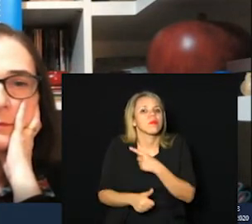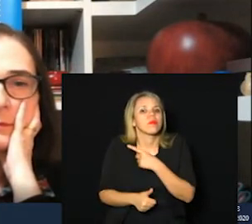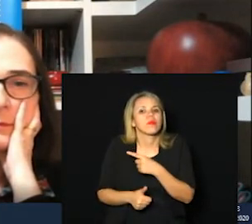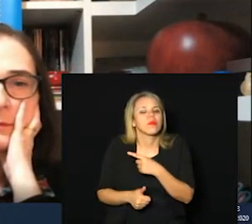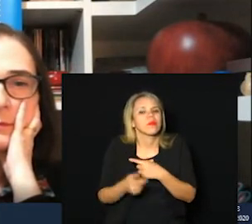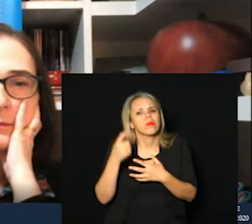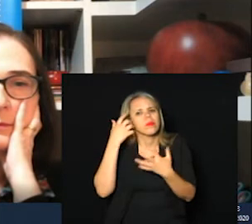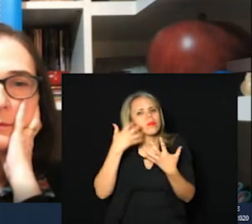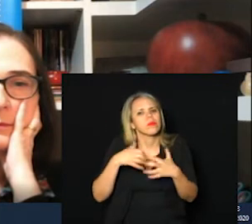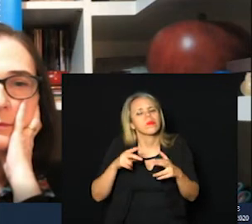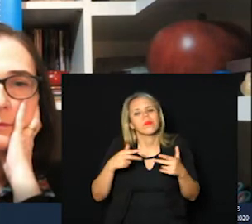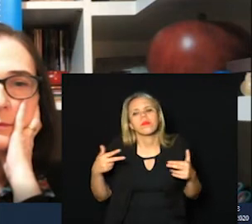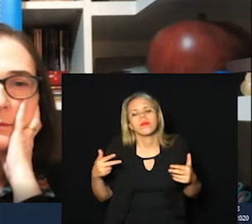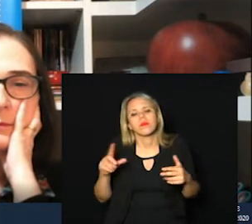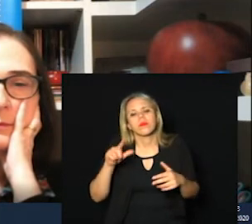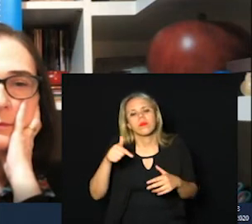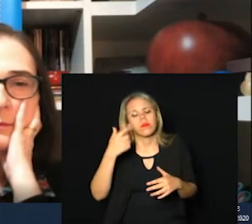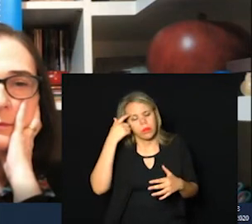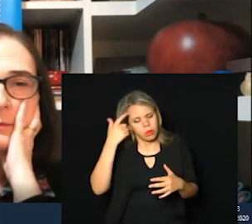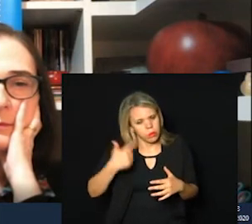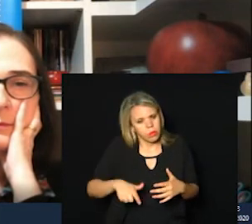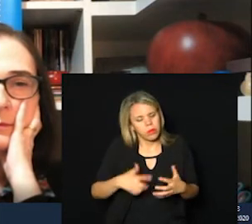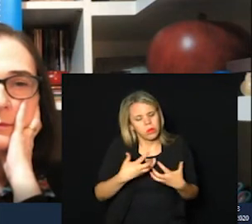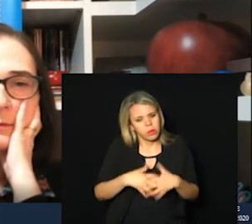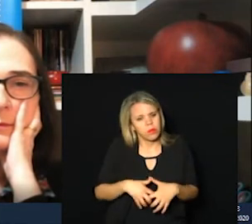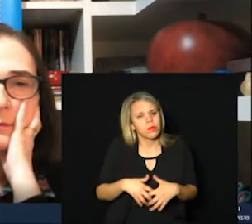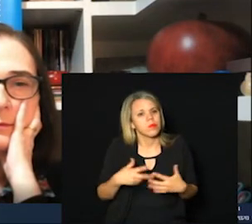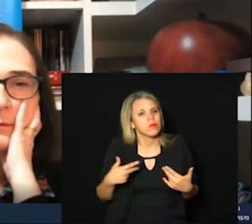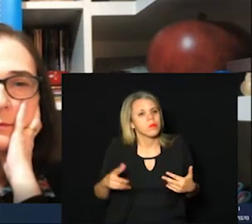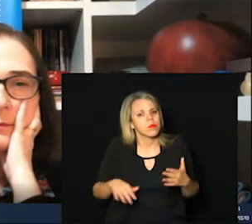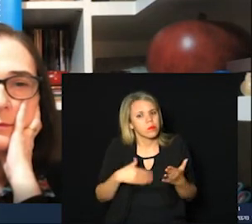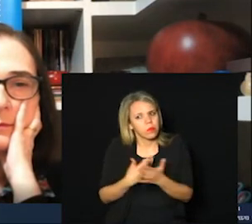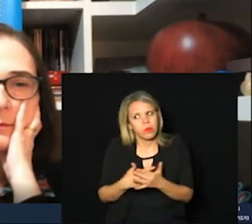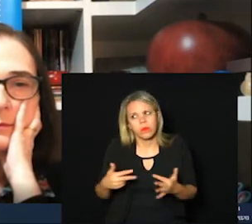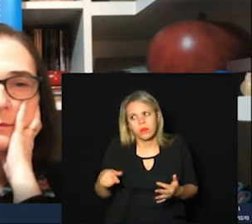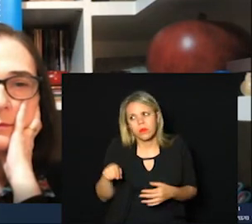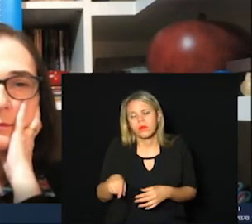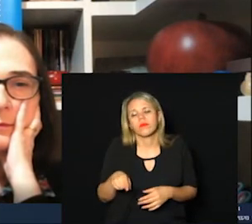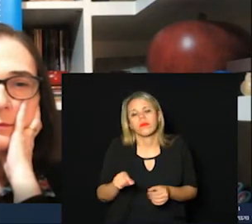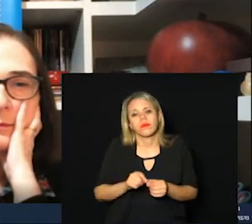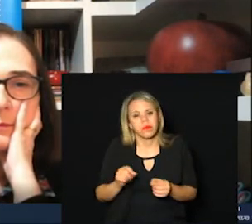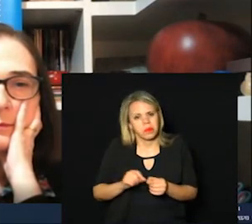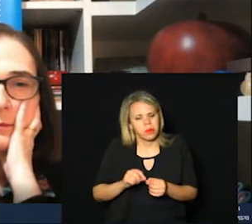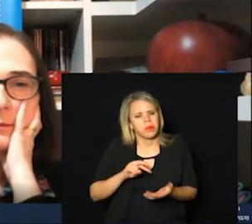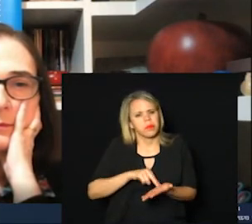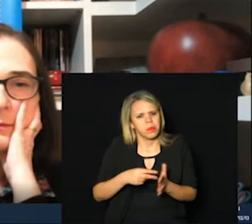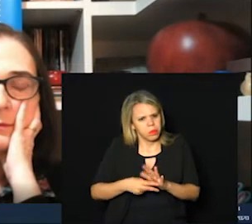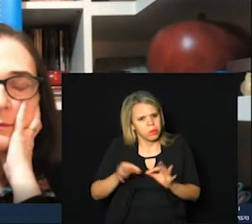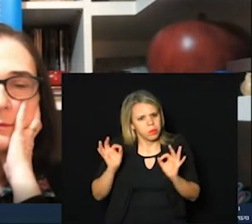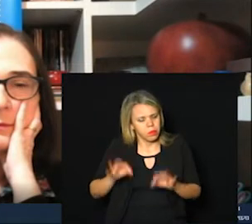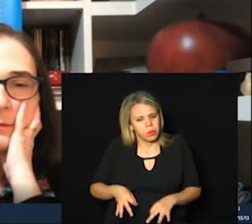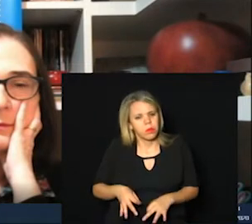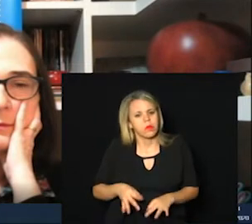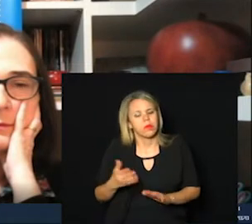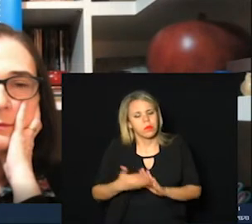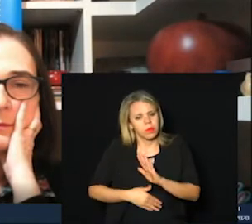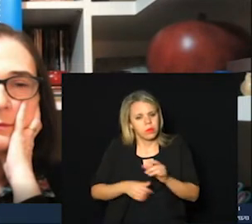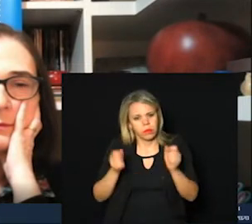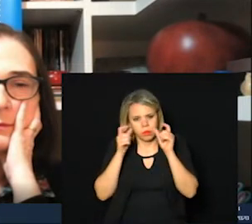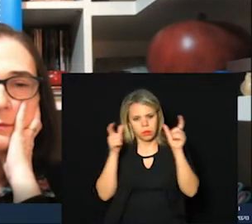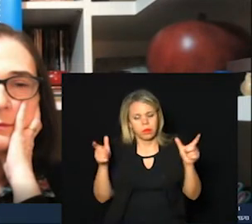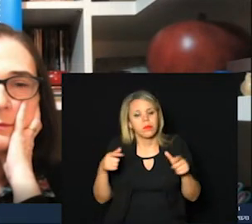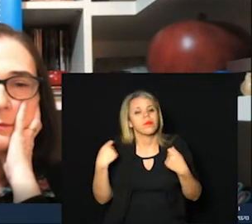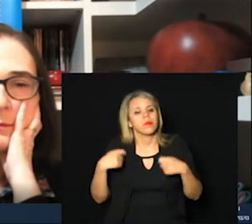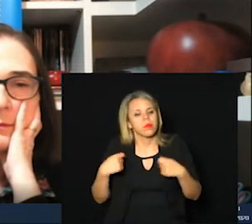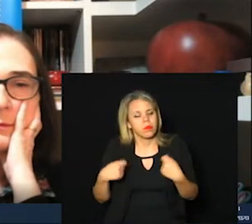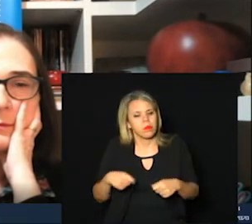pensar sobre algo e depois repensar sobre algo, até que aquele algo faça sentido o suficiente para que desperte uma